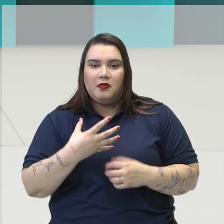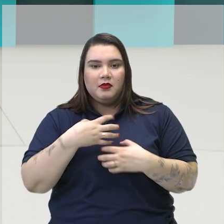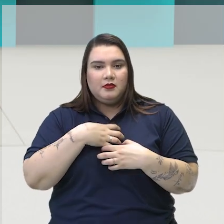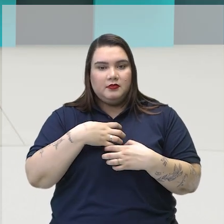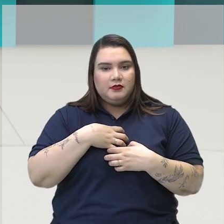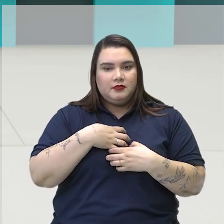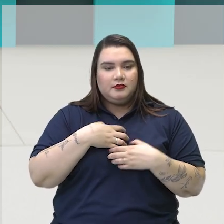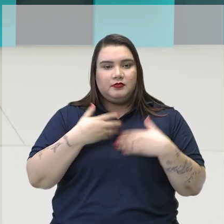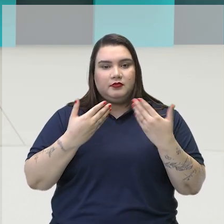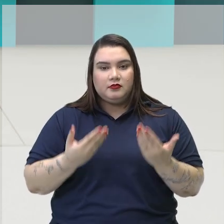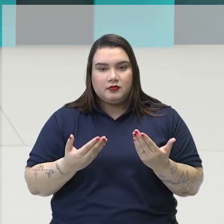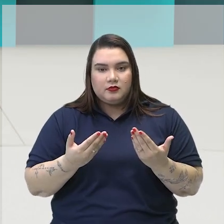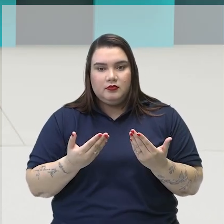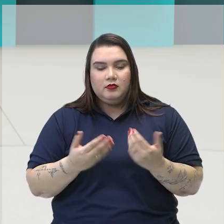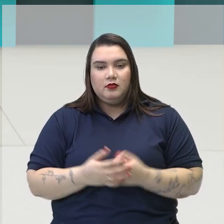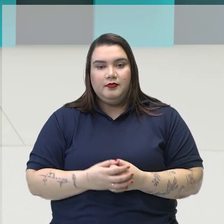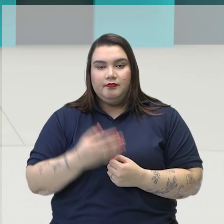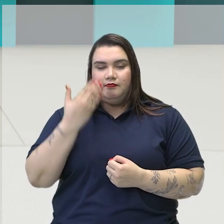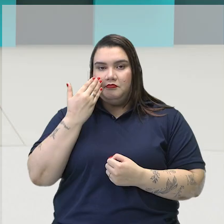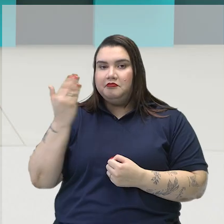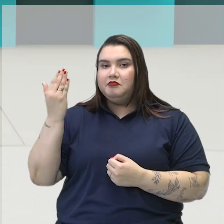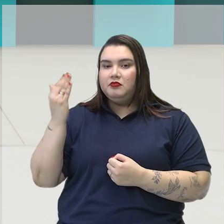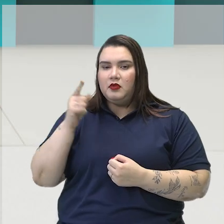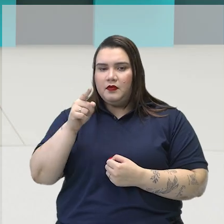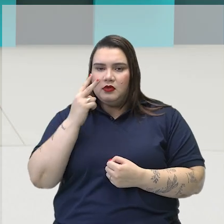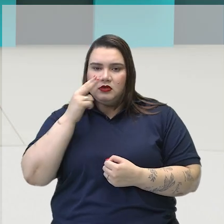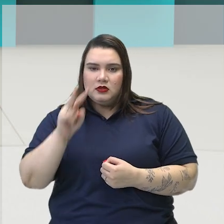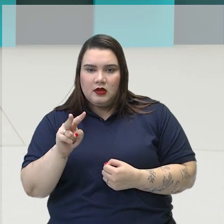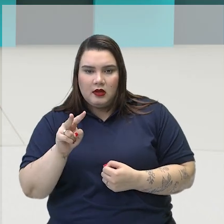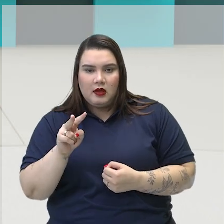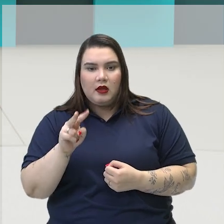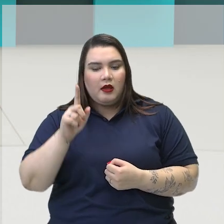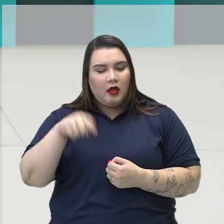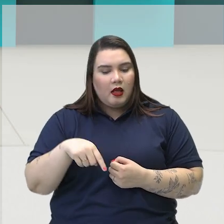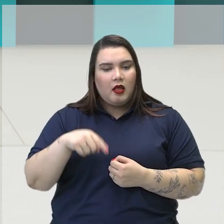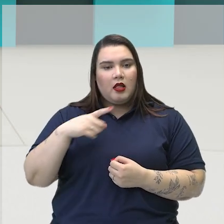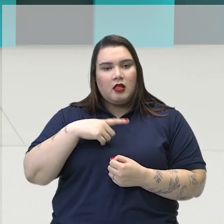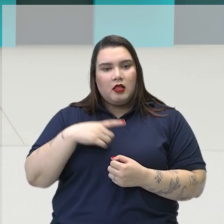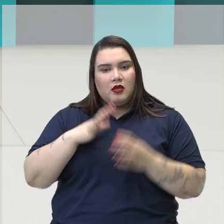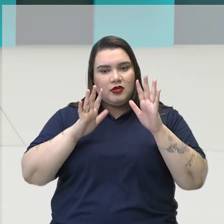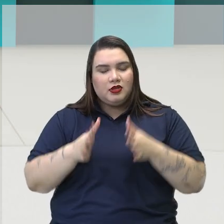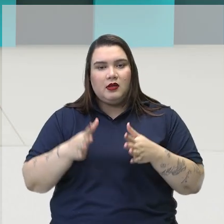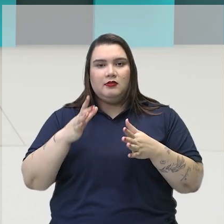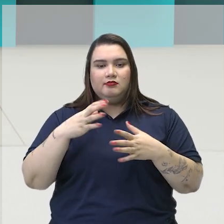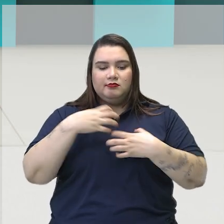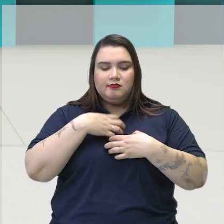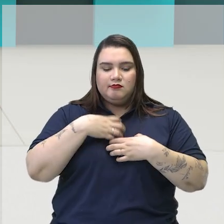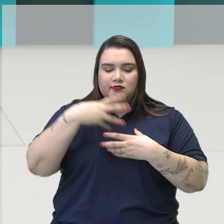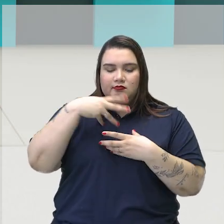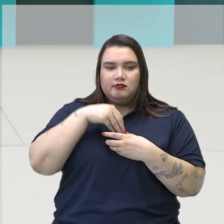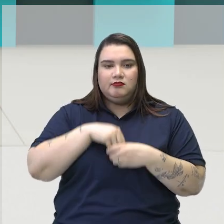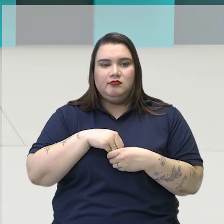Então, a gente vai perceber que o que você vê nada mais é do que já está dentro de